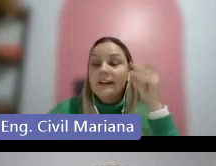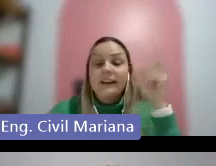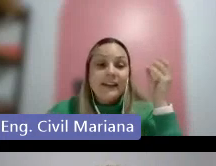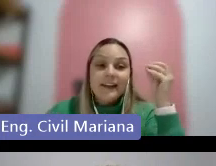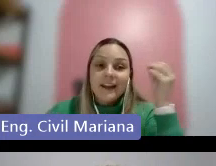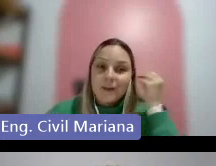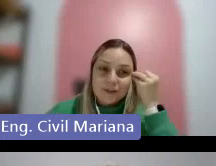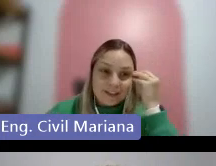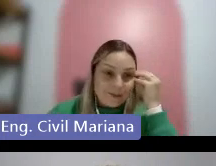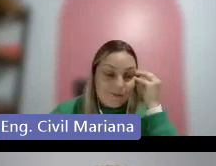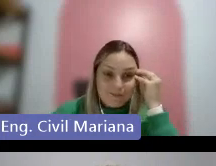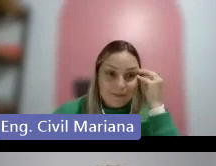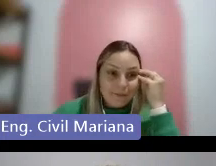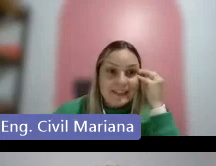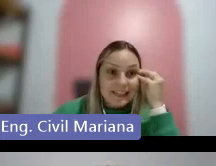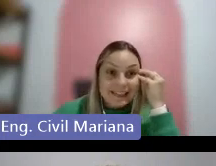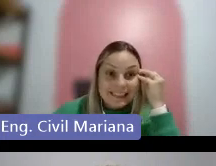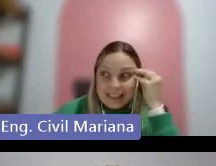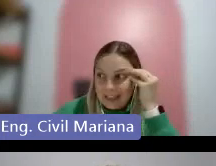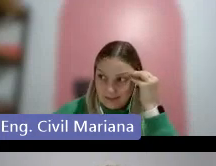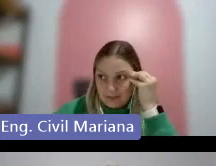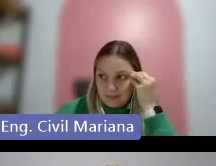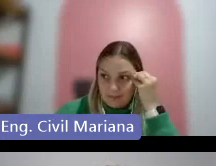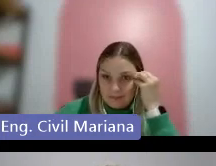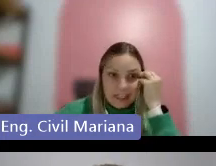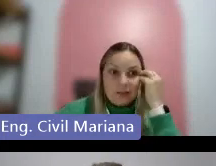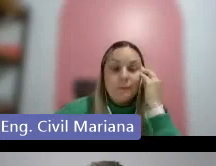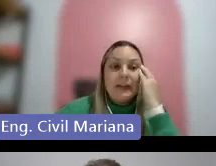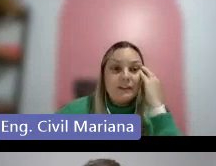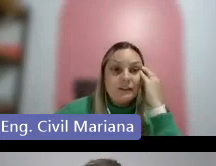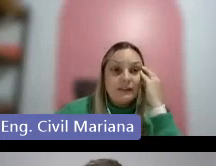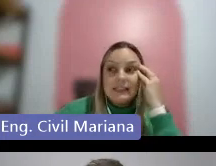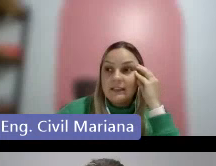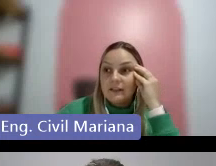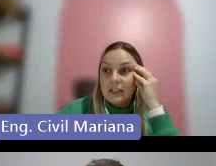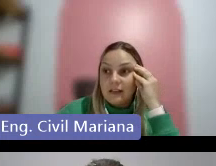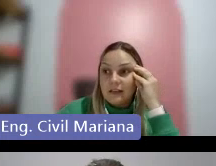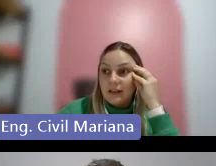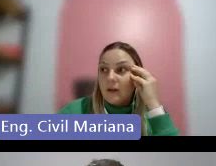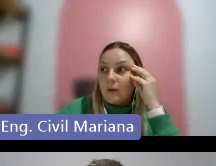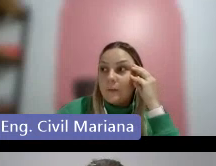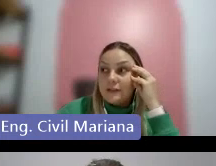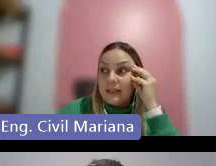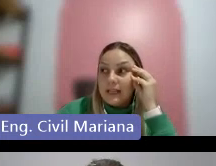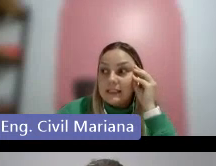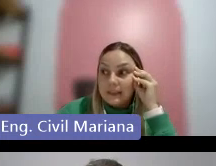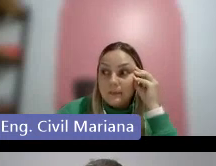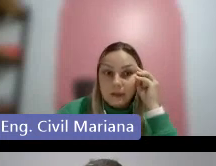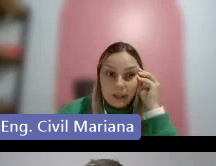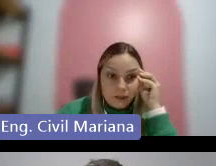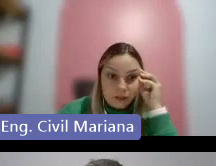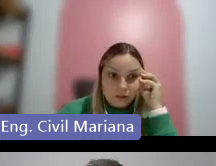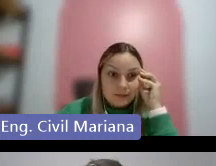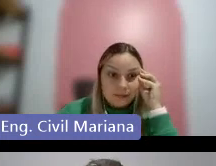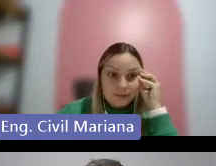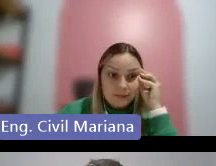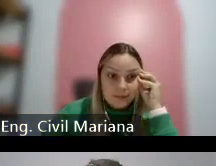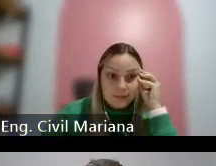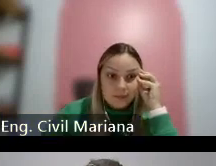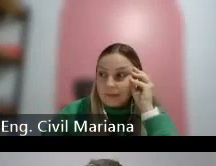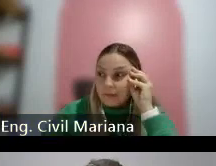não tem ninguém que consiga me fazer entender isso. Um prédio desse, gente, um prédio desse